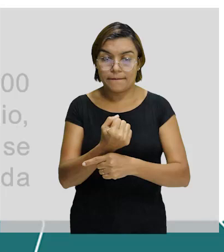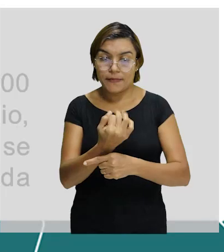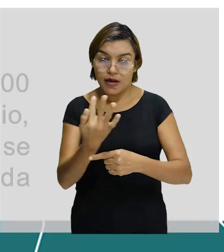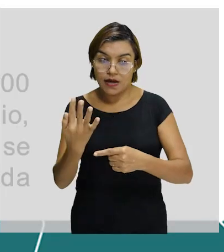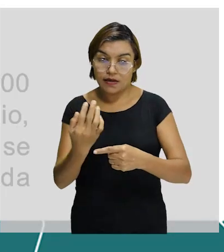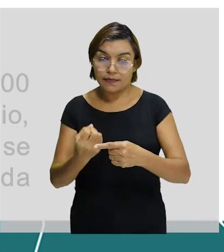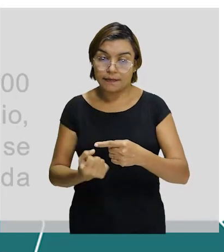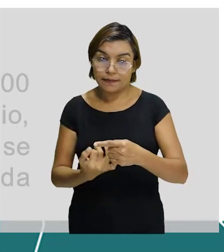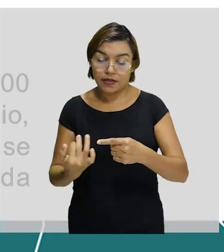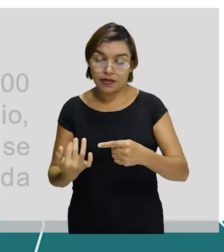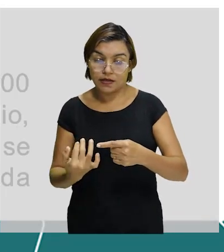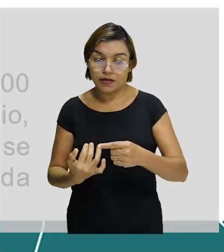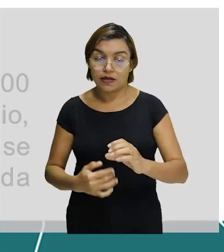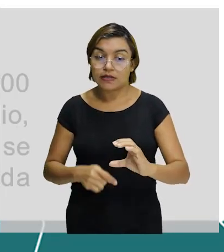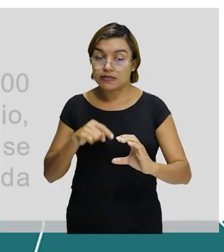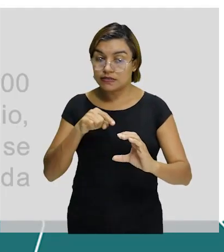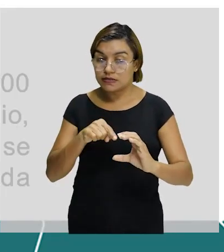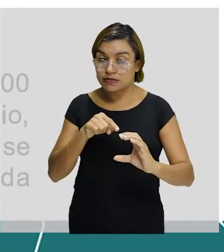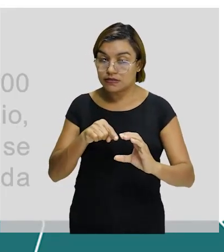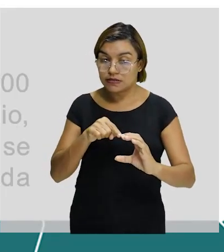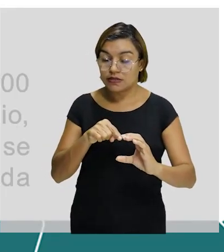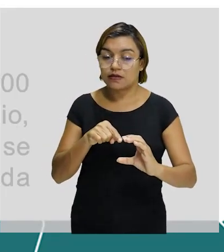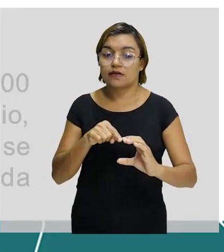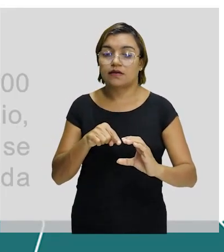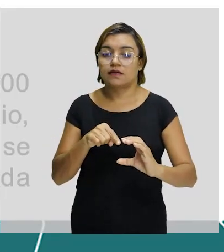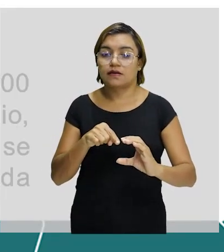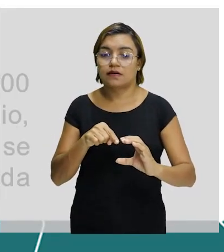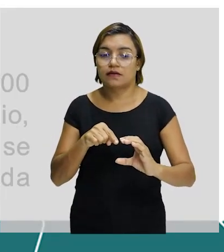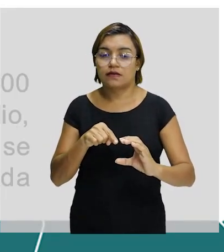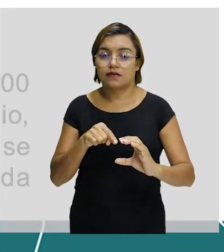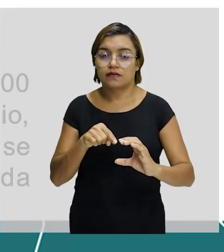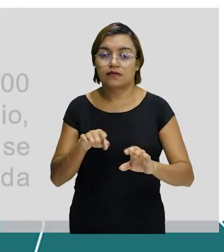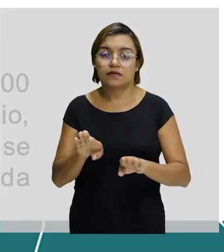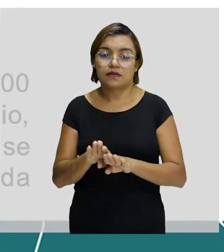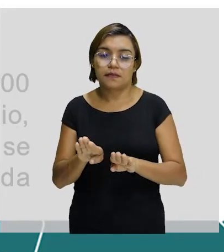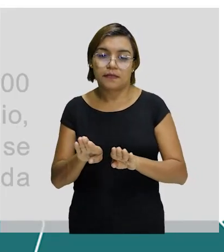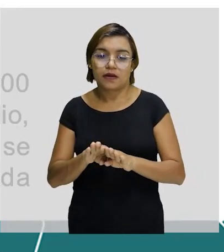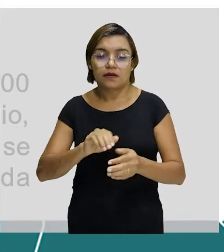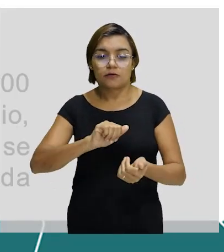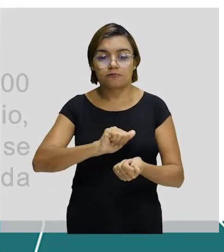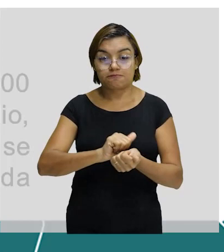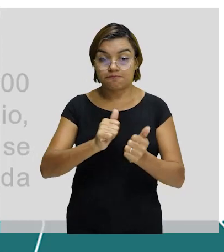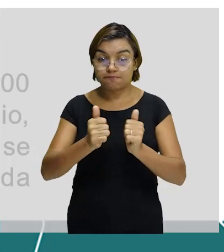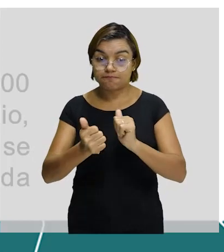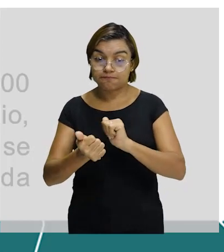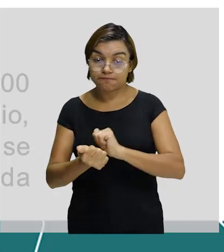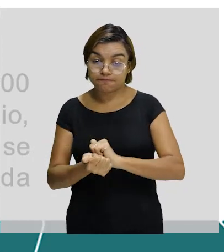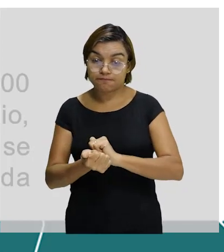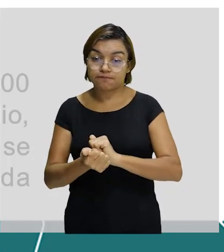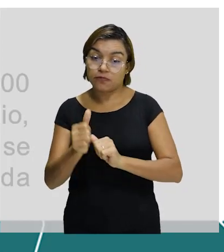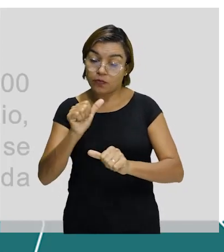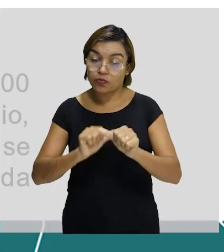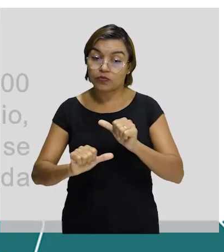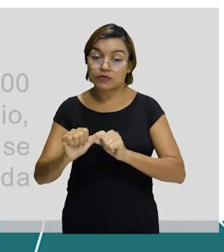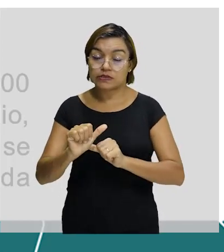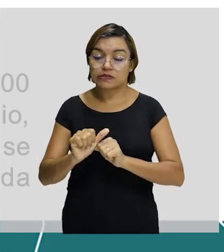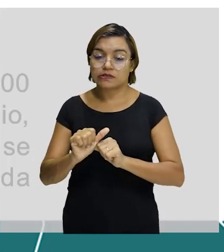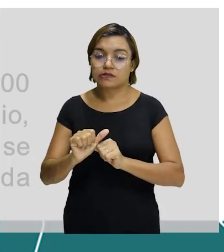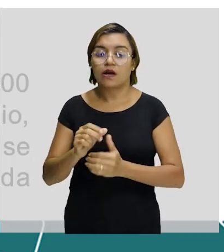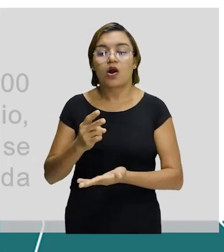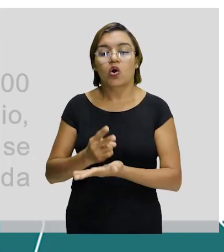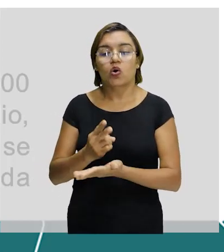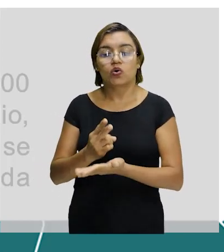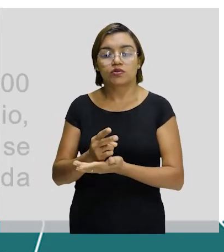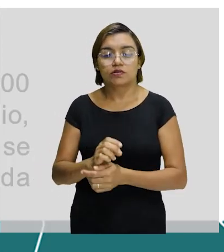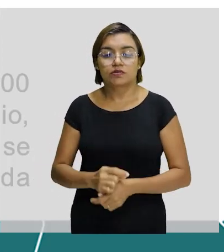denominador, a constante radioativa ela pode ser também reformulada, né? Ou seja, a constante radioativa vai